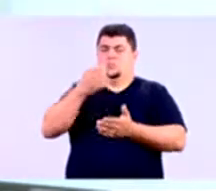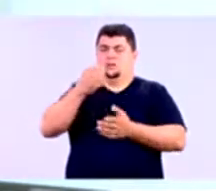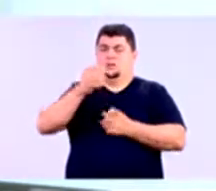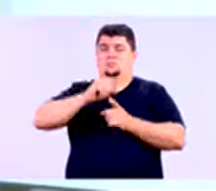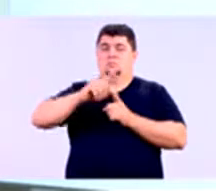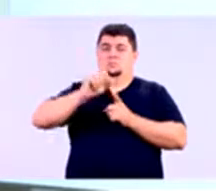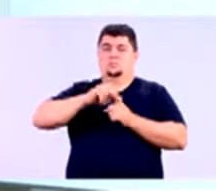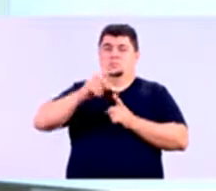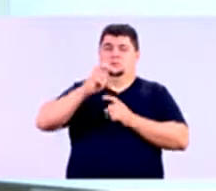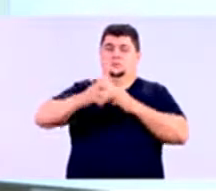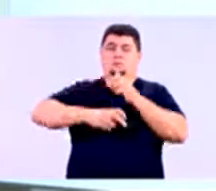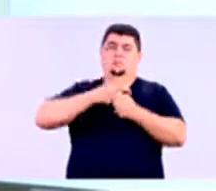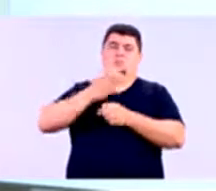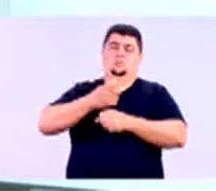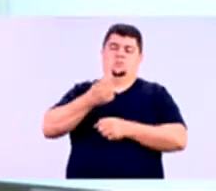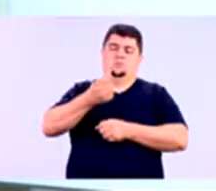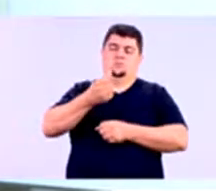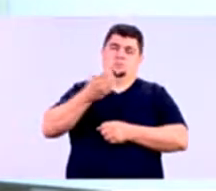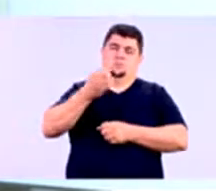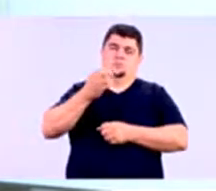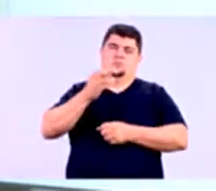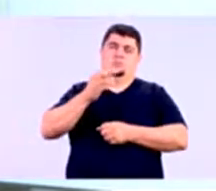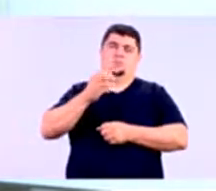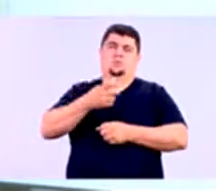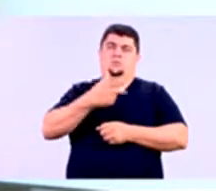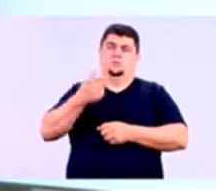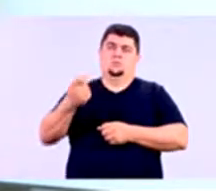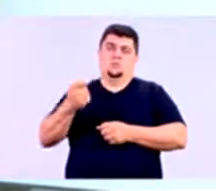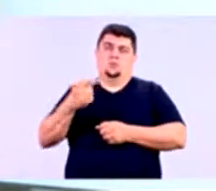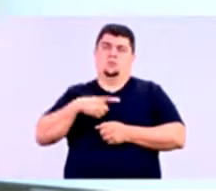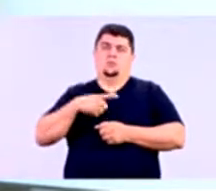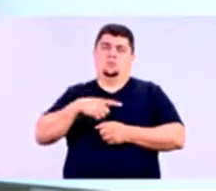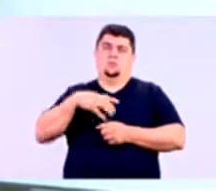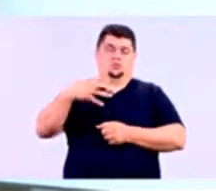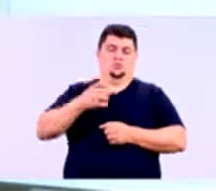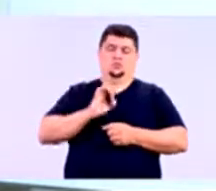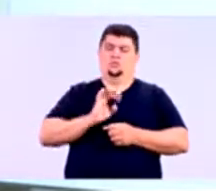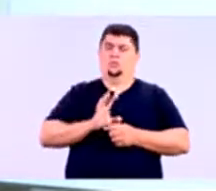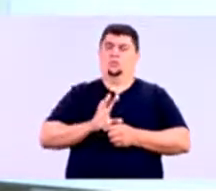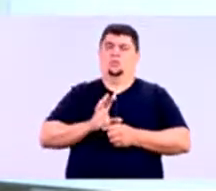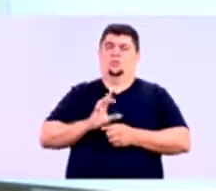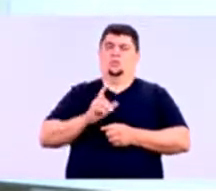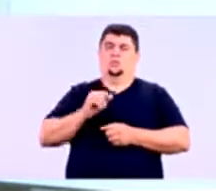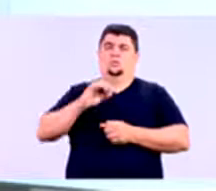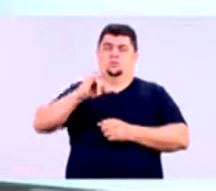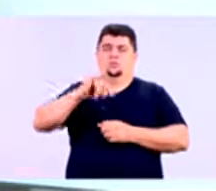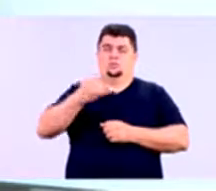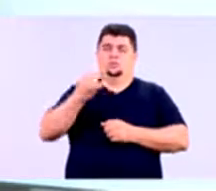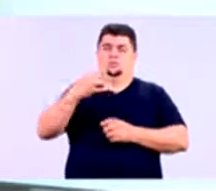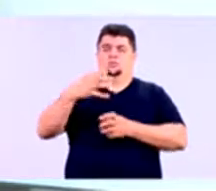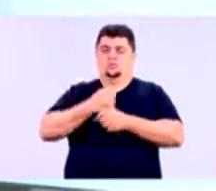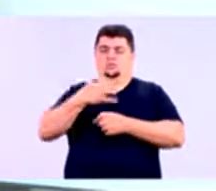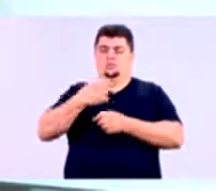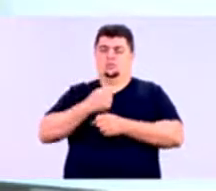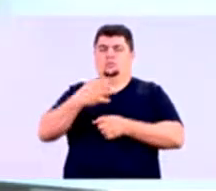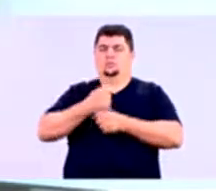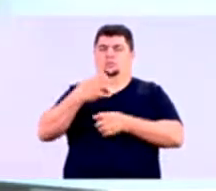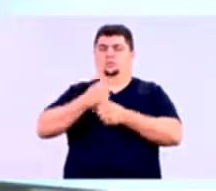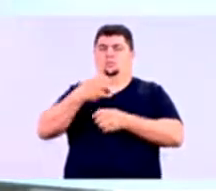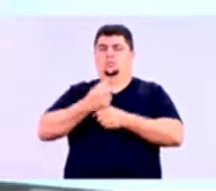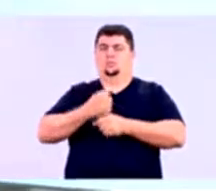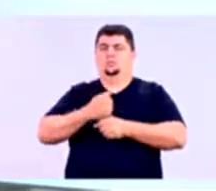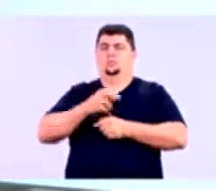meses, R$200 por mês. Não vou receber só esse valor que eu investi, vou receber juros em cima desse valor, que